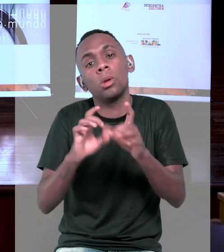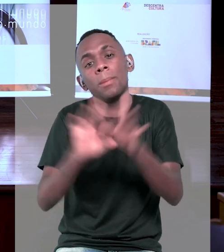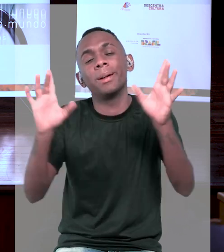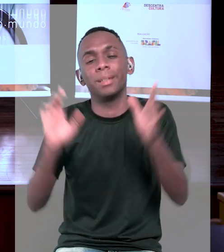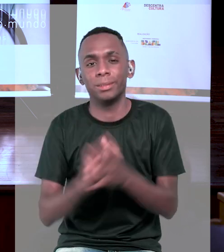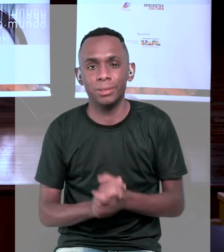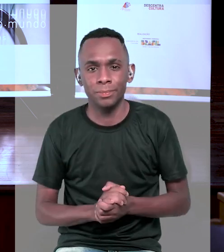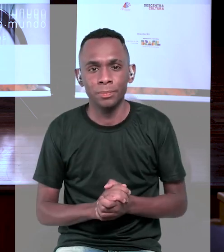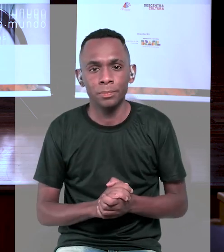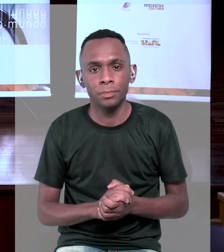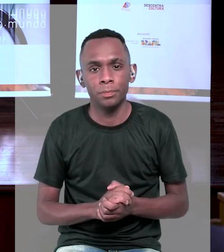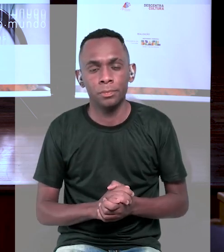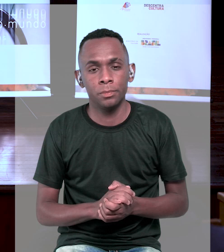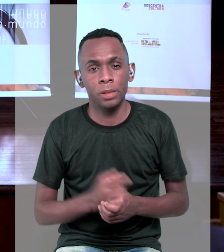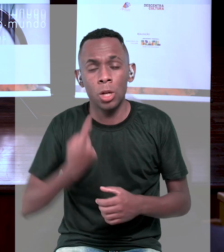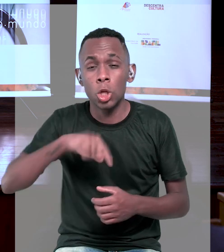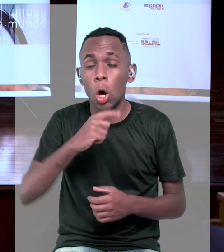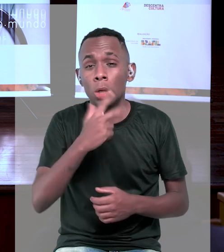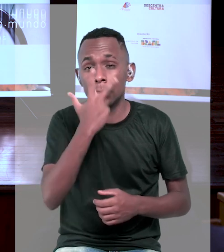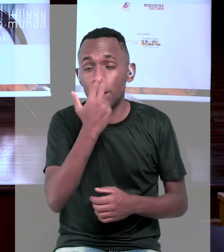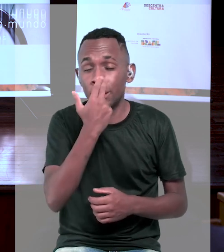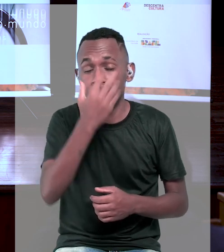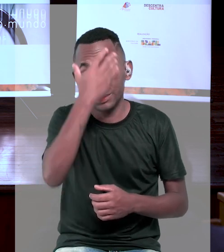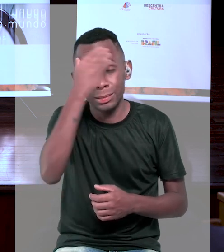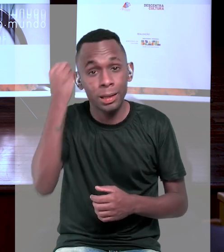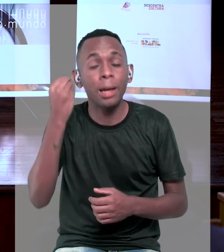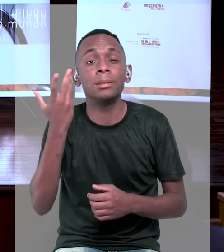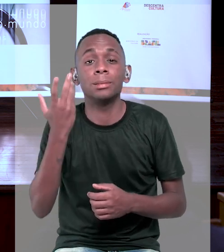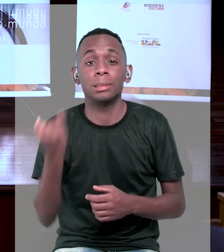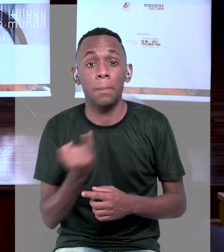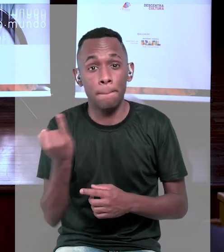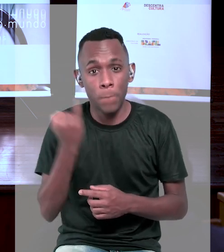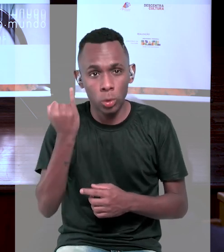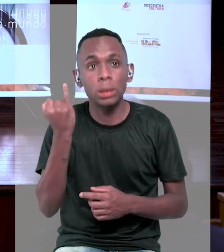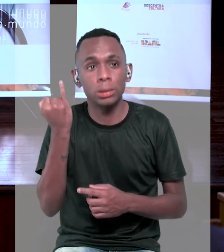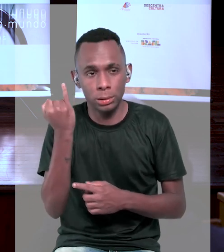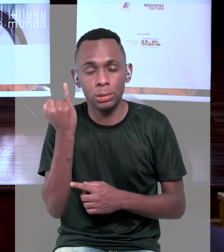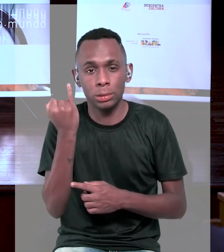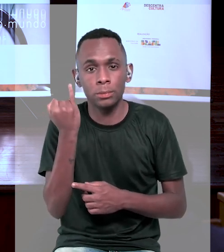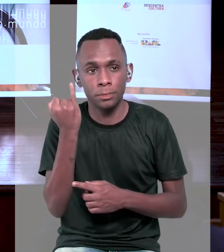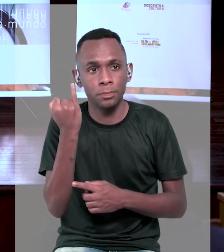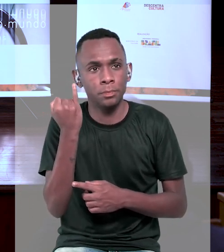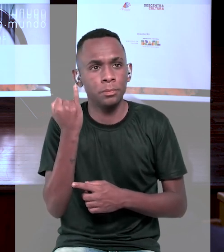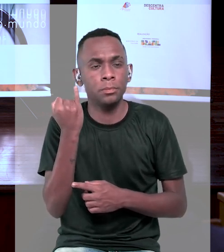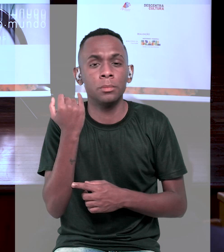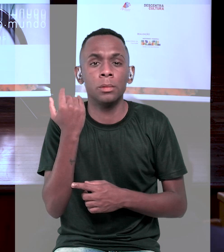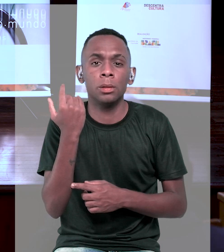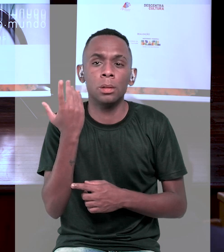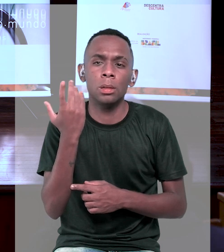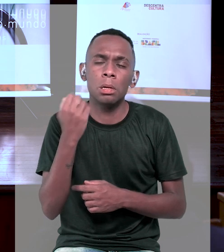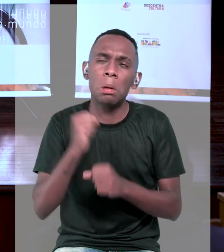A gente se esquece desse alerta que nos foi lançado em